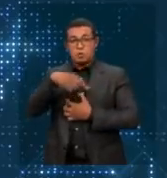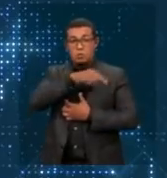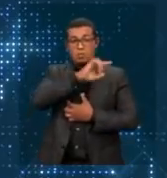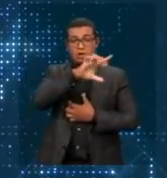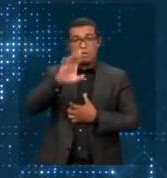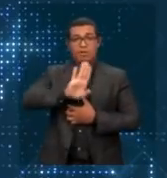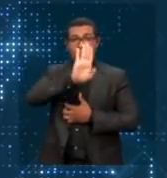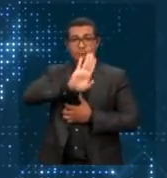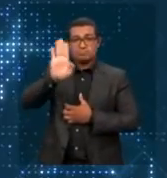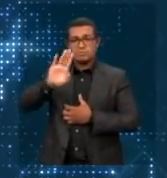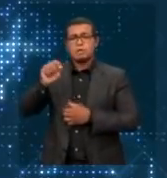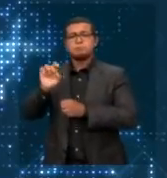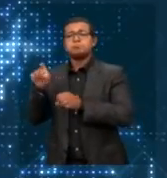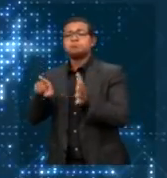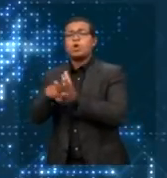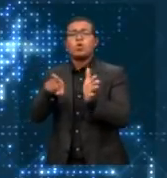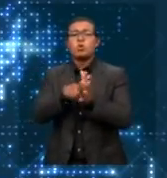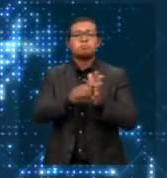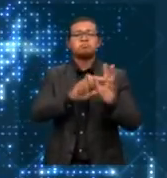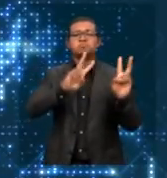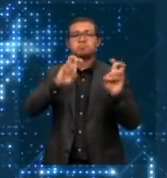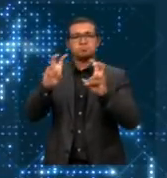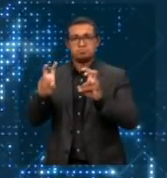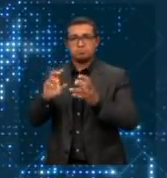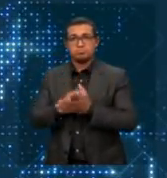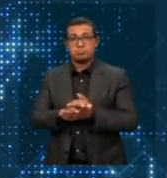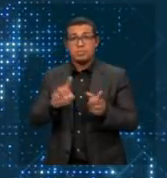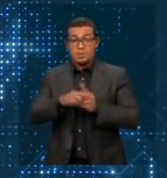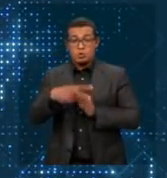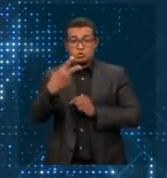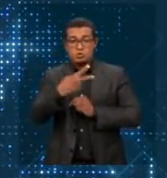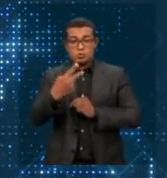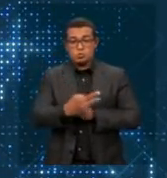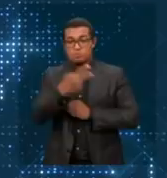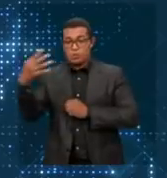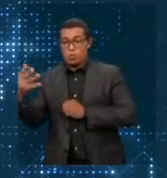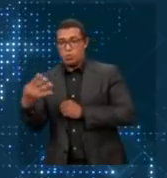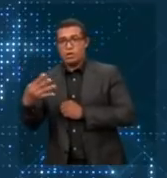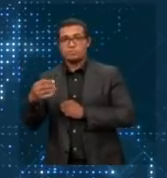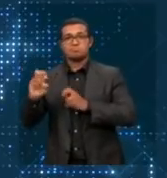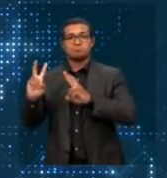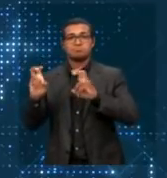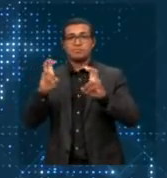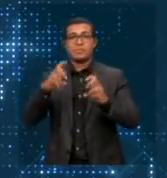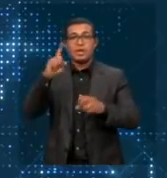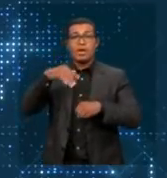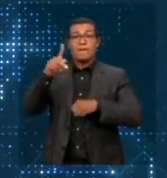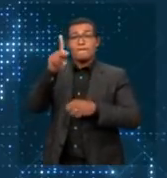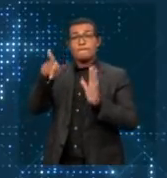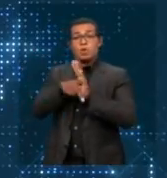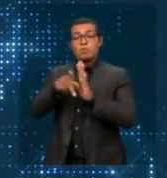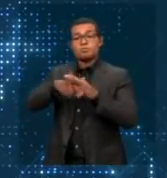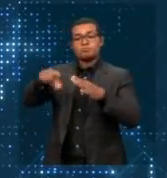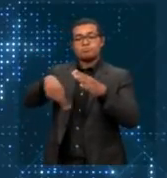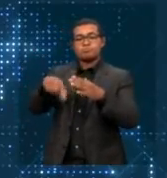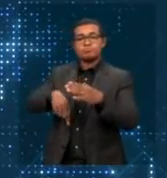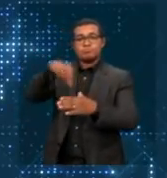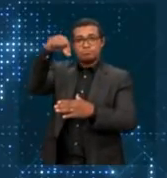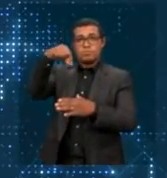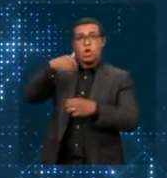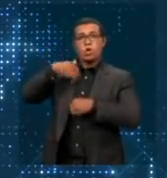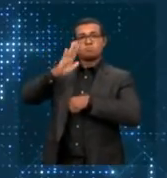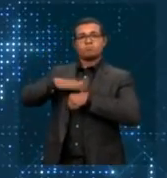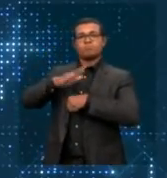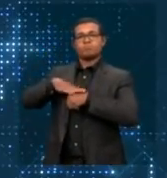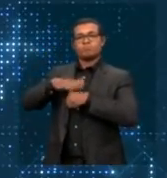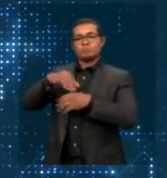sobre os assuntos que quiserem no segundo e no quarto bloco os temas das perguntas são de terminados por sorteio feito por mim